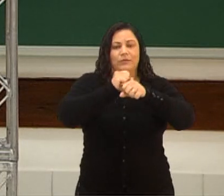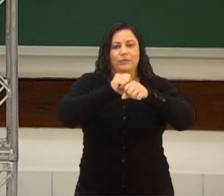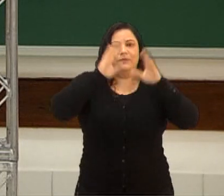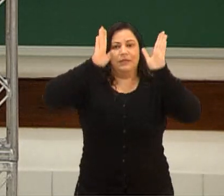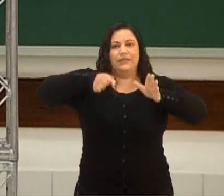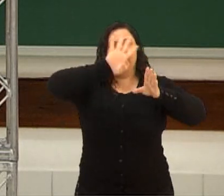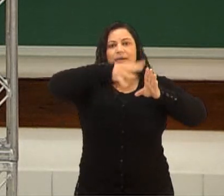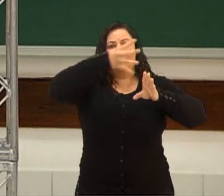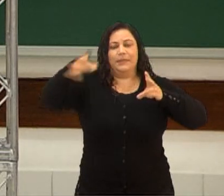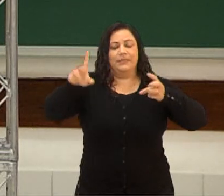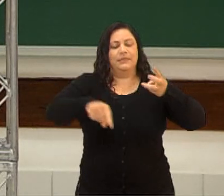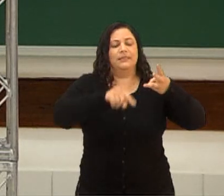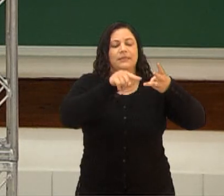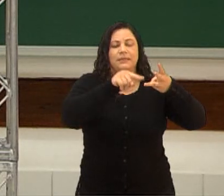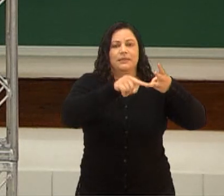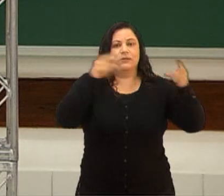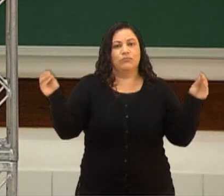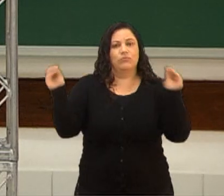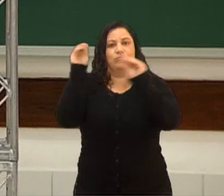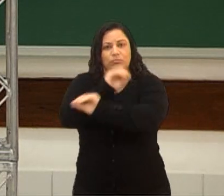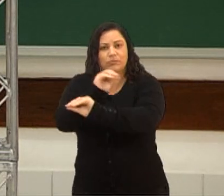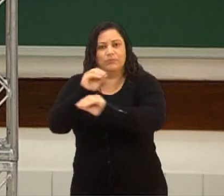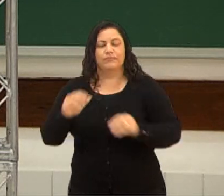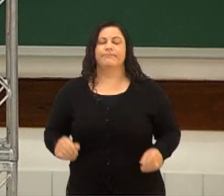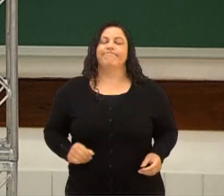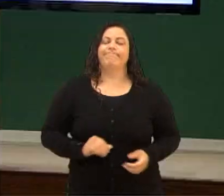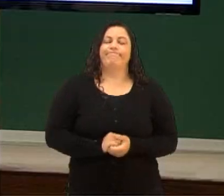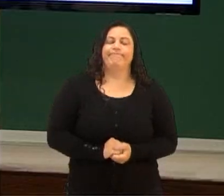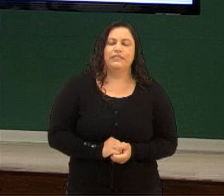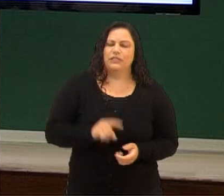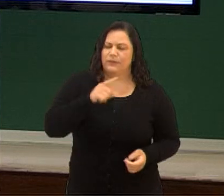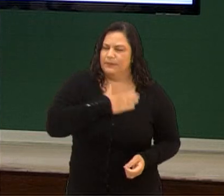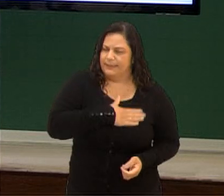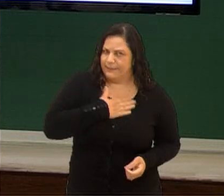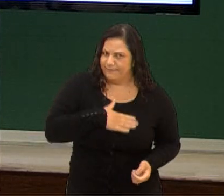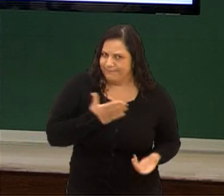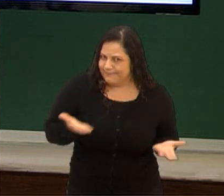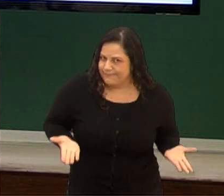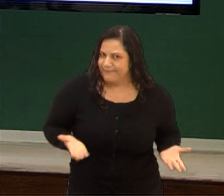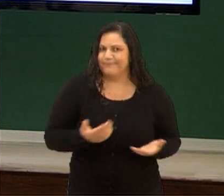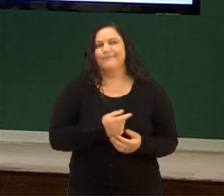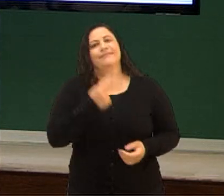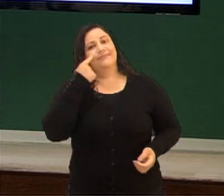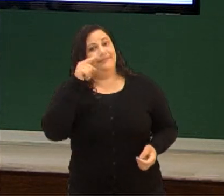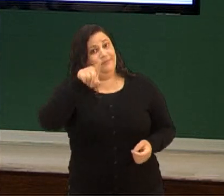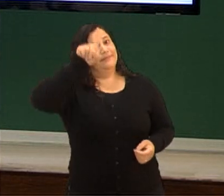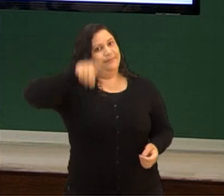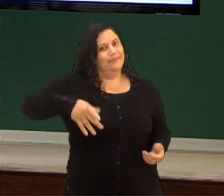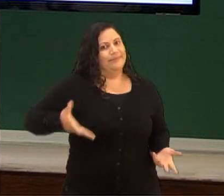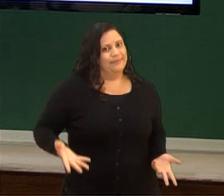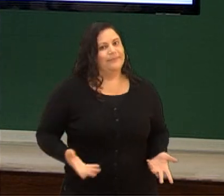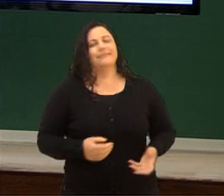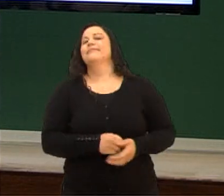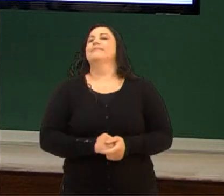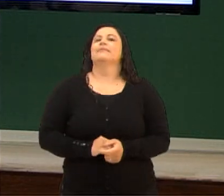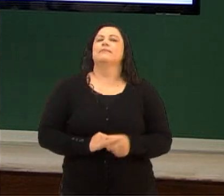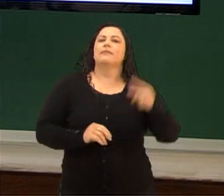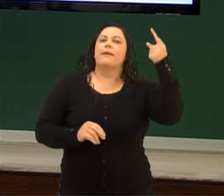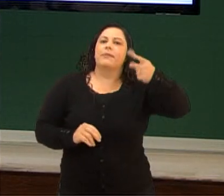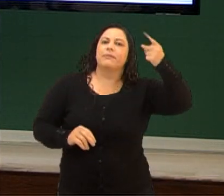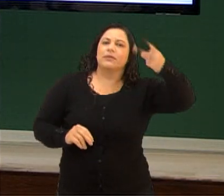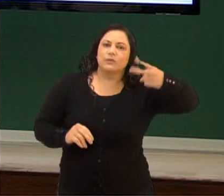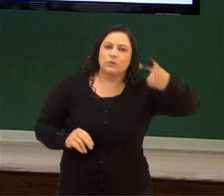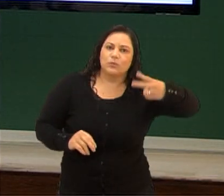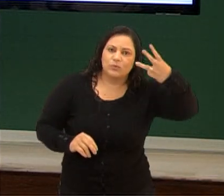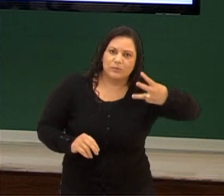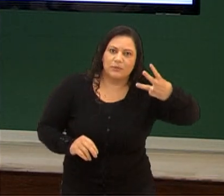a transposta. Tudo bem? Gostaram dessa jogada aqui? Ah, então é isso. Primeiro, segundo e terceiro passo.